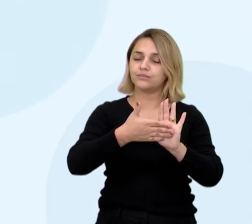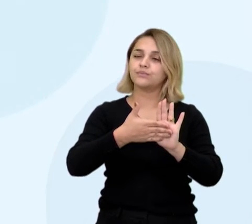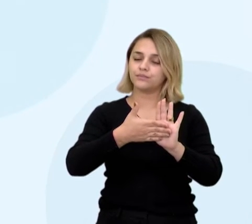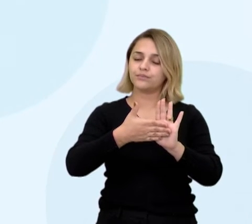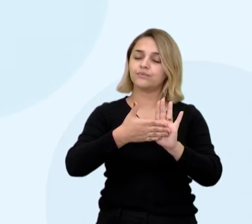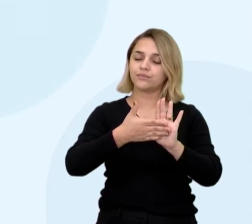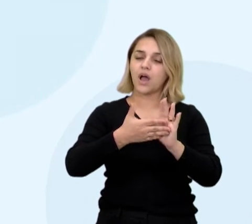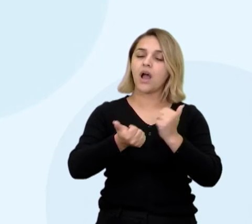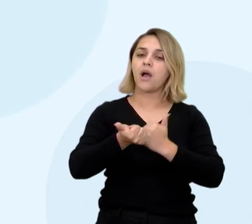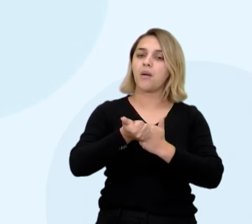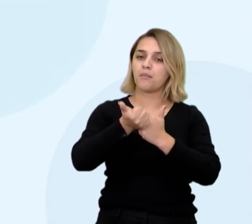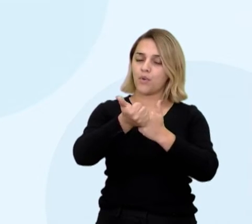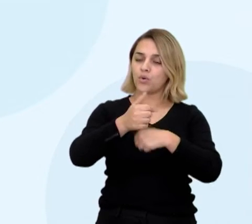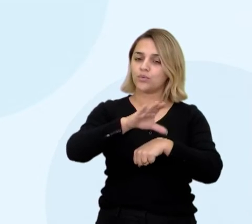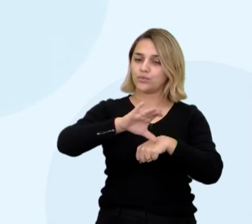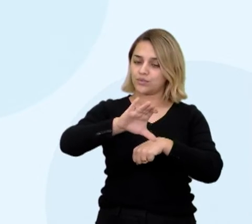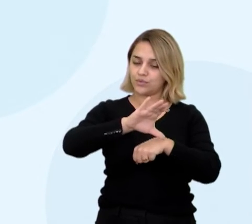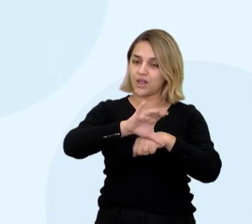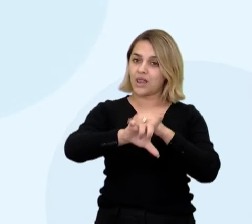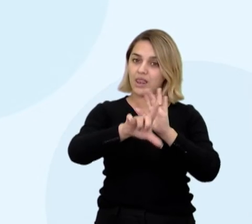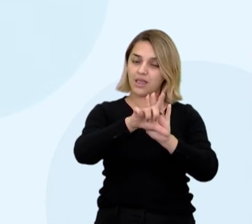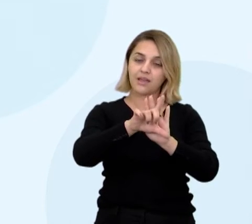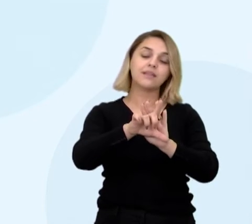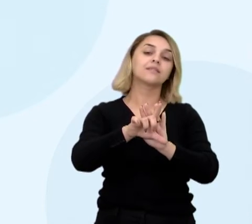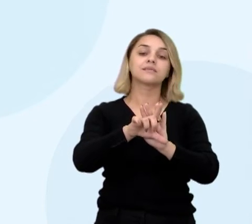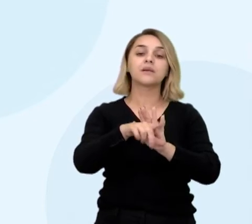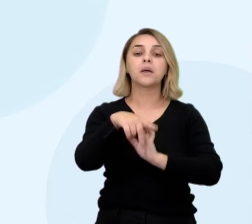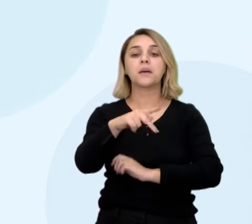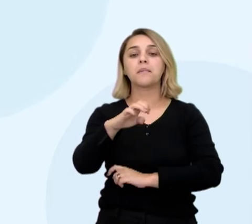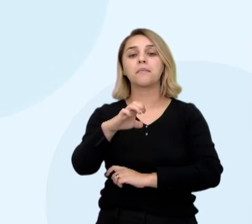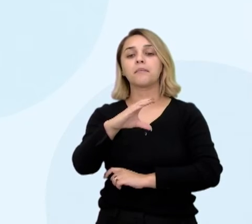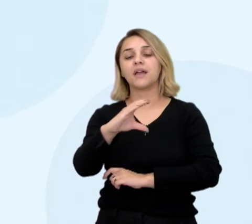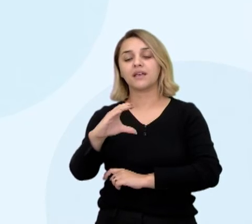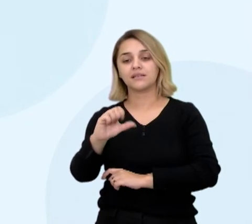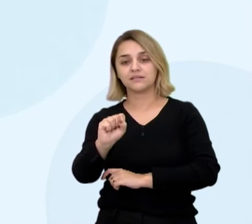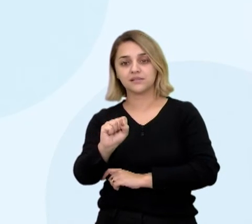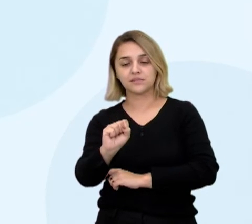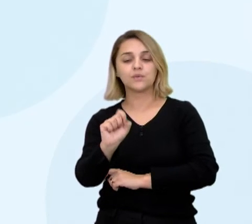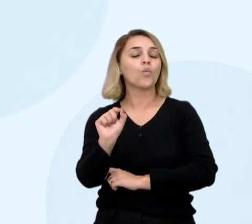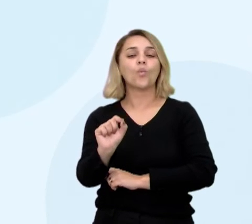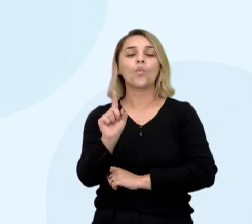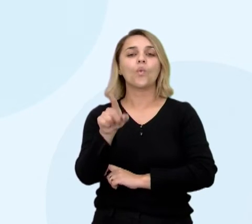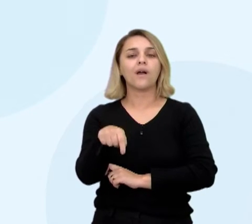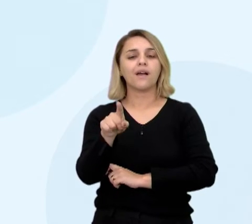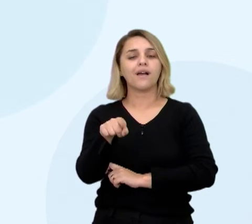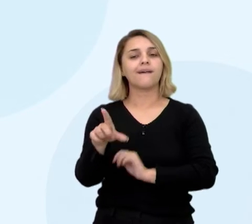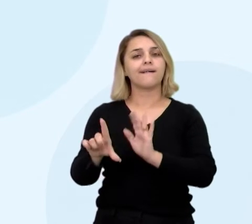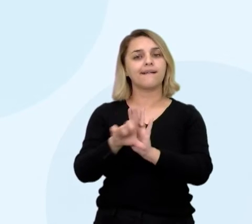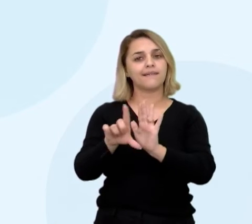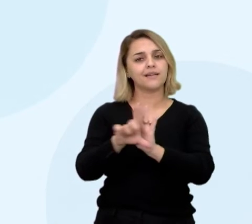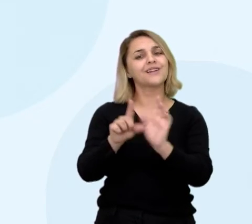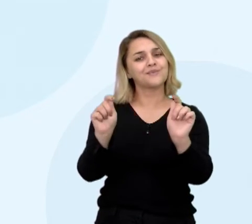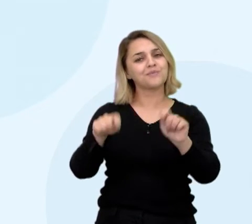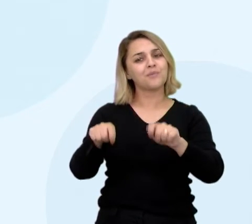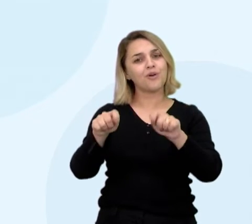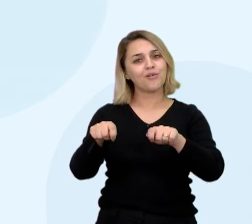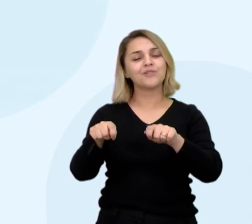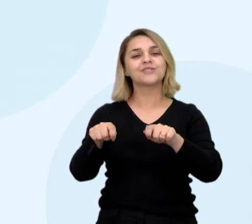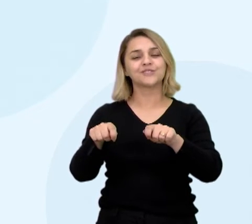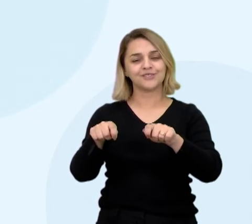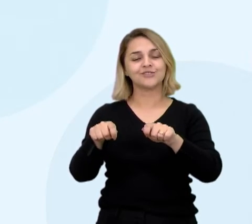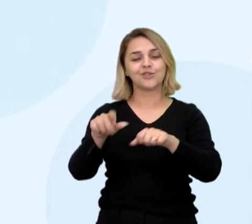constitucional, né? As PEC, pessoal, são leis que podem mudar